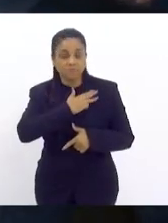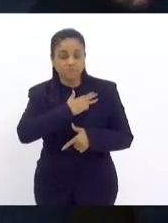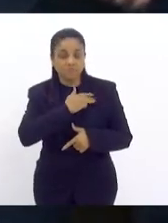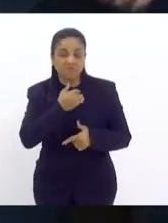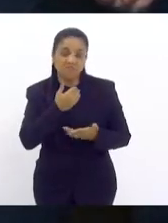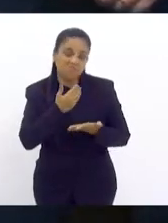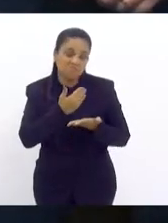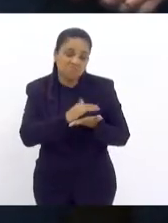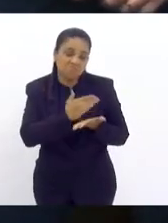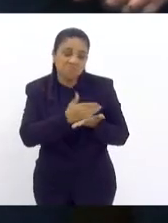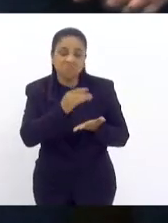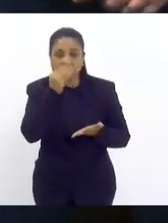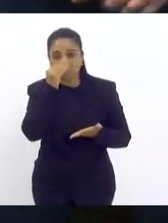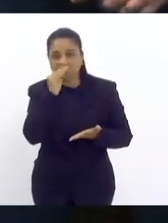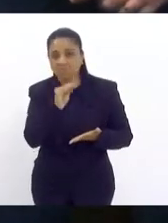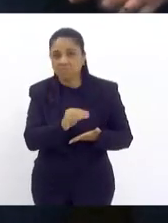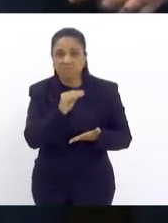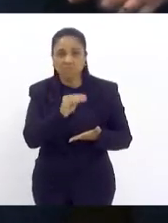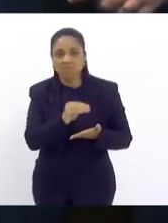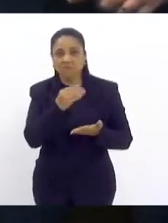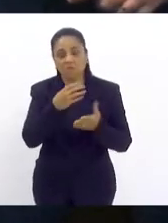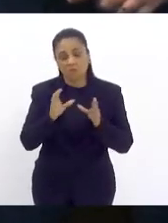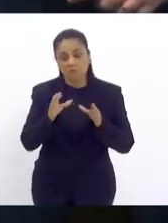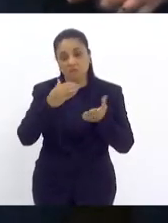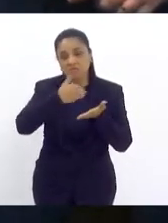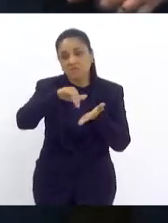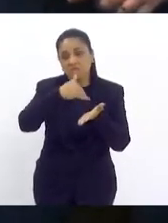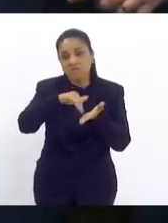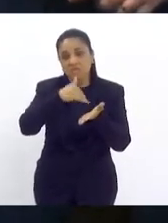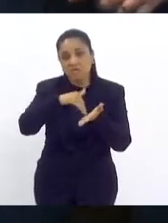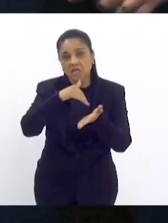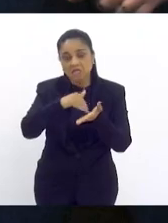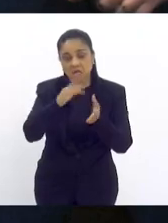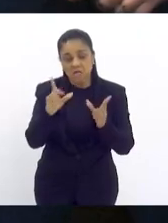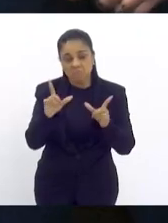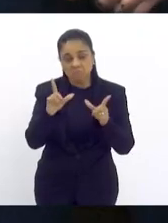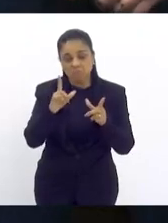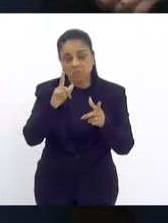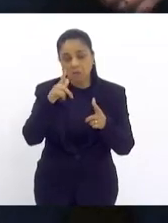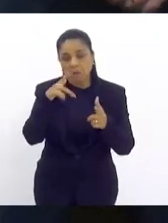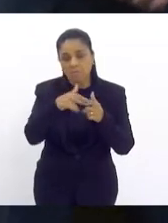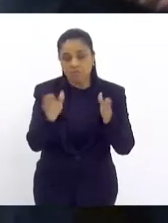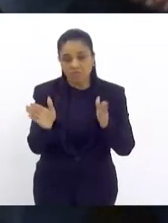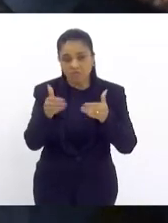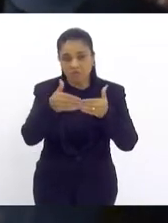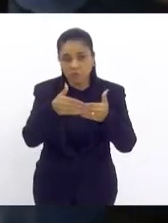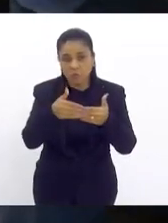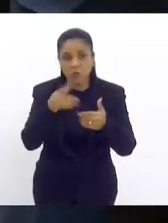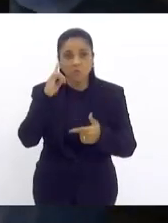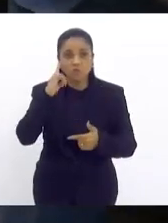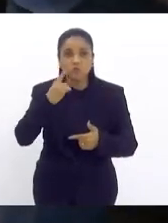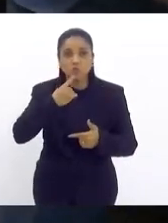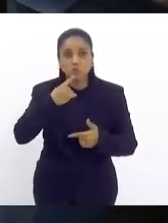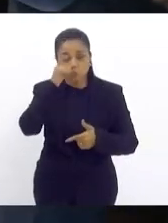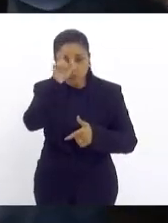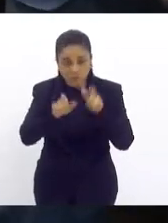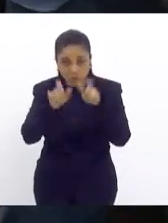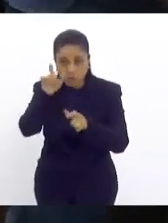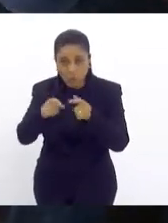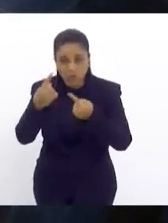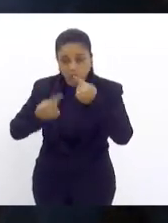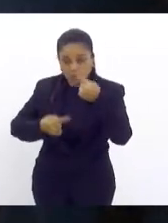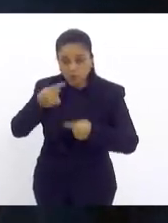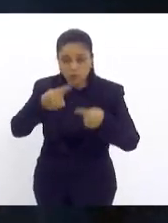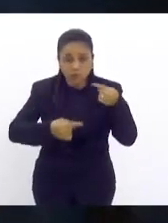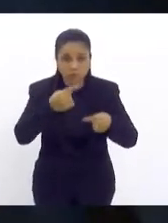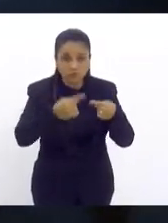ele simplesmente extinguiu uma secretaria para surdos aprenderem para evoluírem para terem mais capacidade de disputar um campo aqui